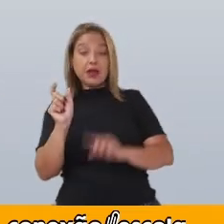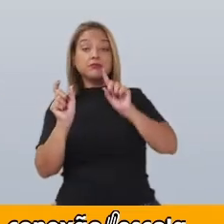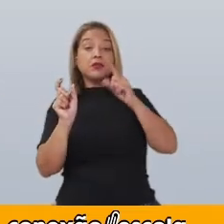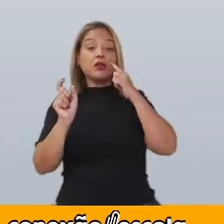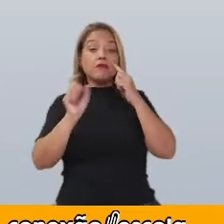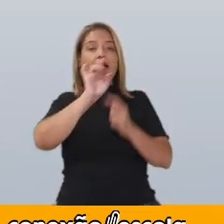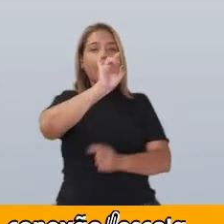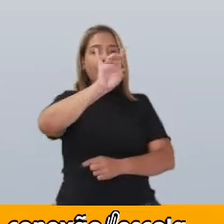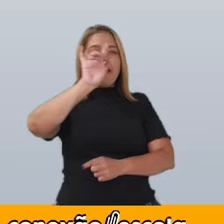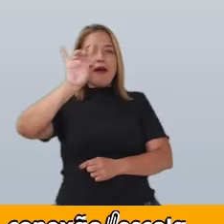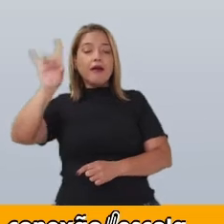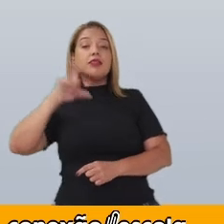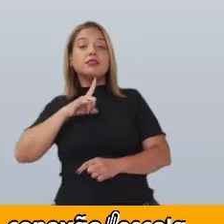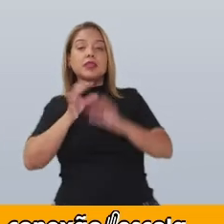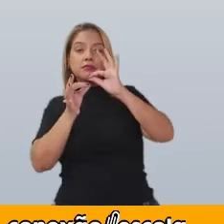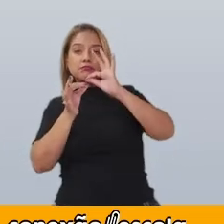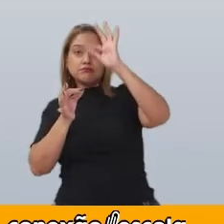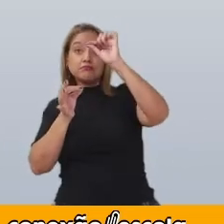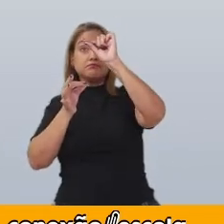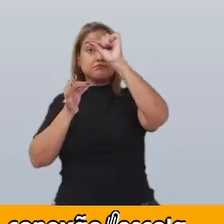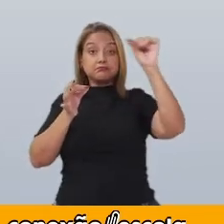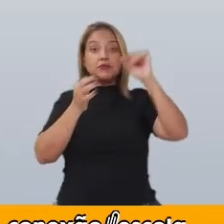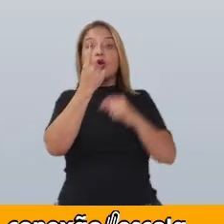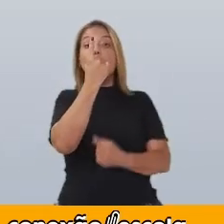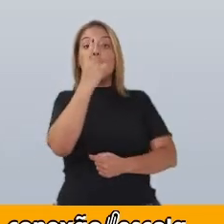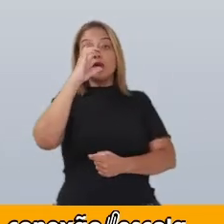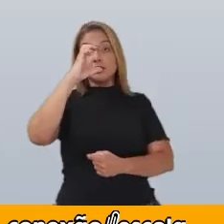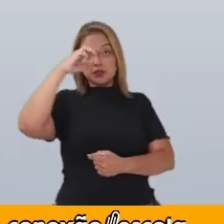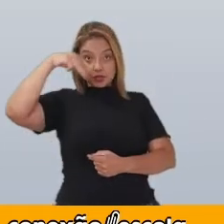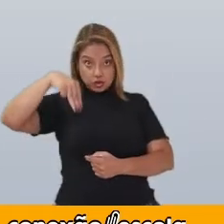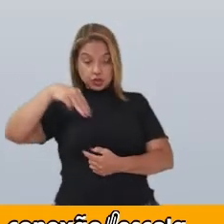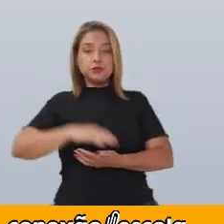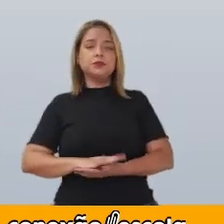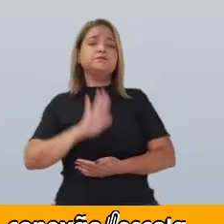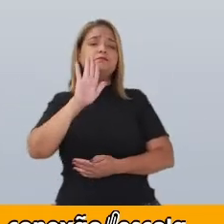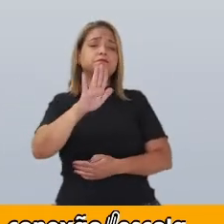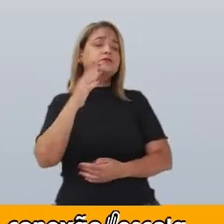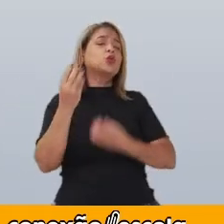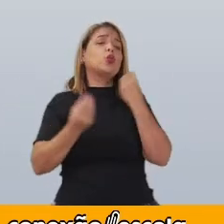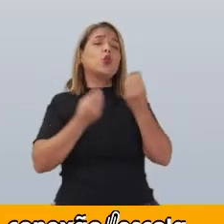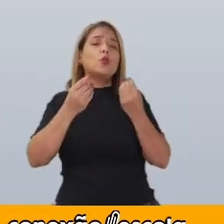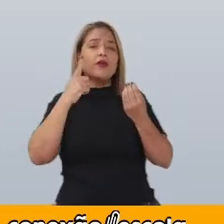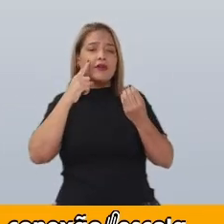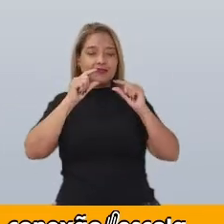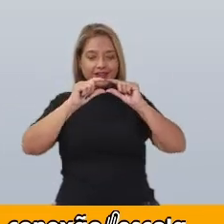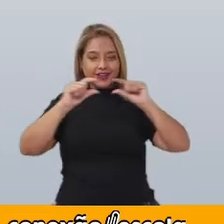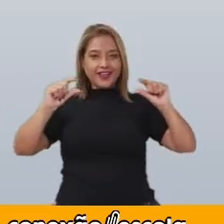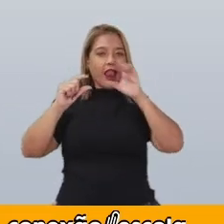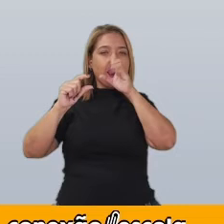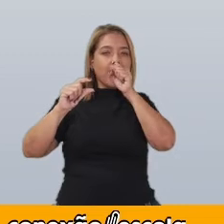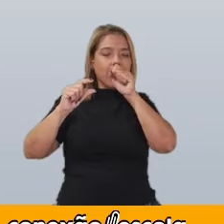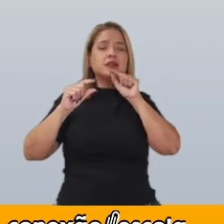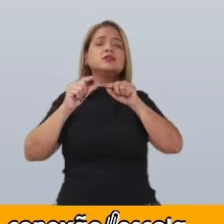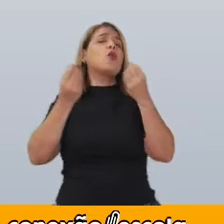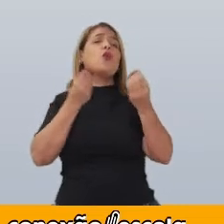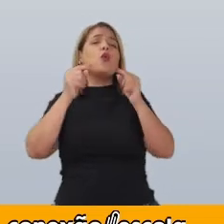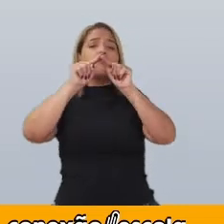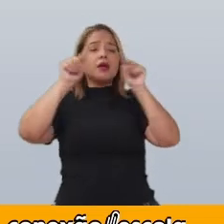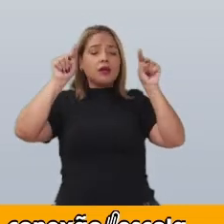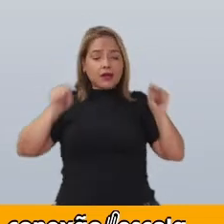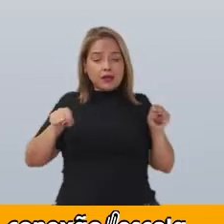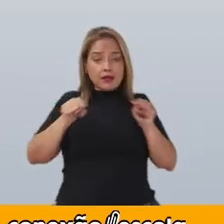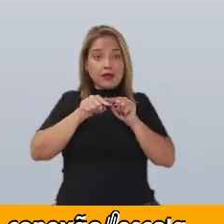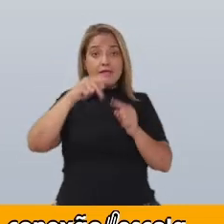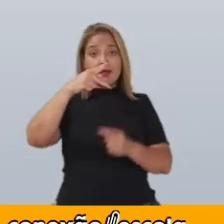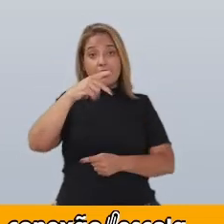cada quadradinho 1 centímetro. O que seria o perímetro desse retângulo? Seria o contorno dele, a